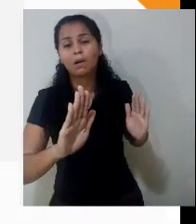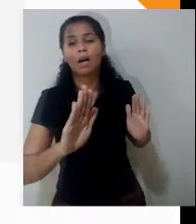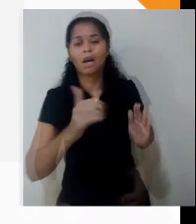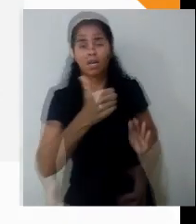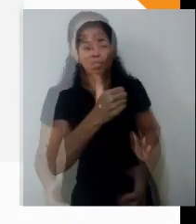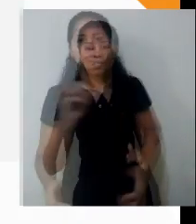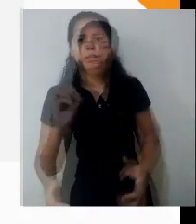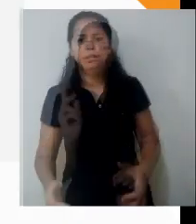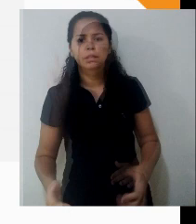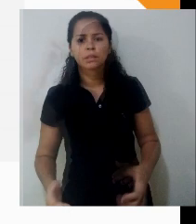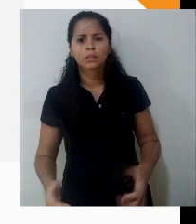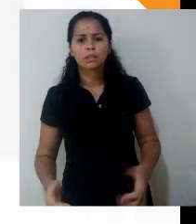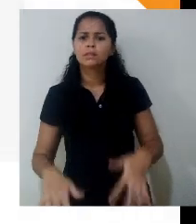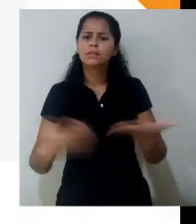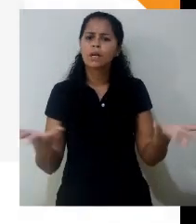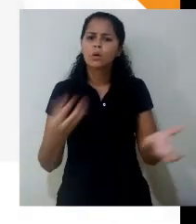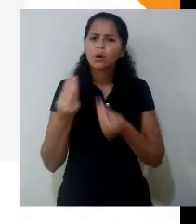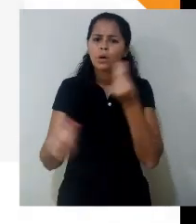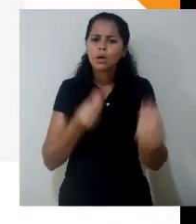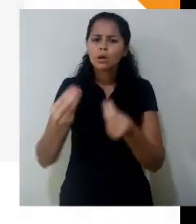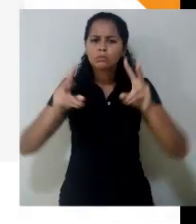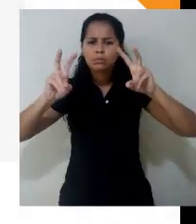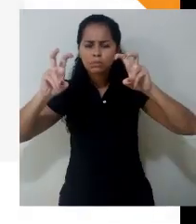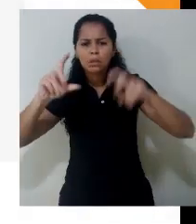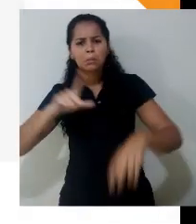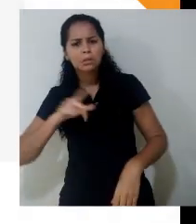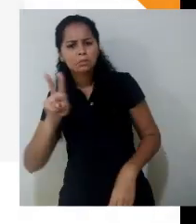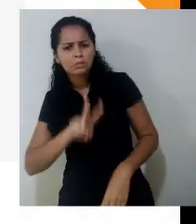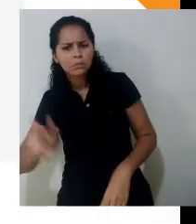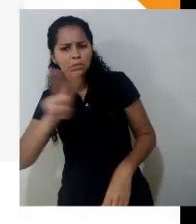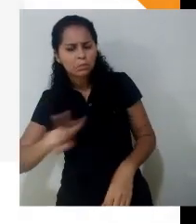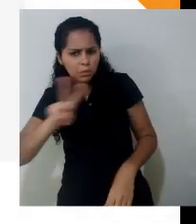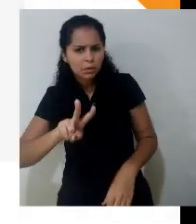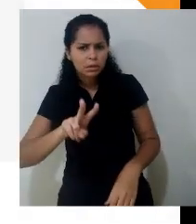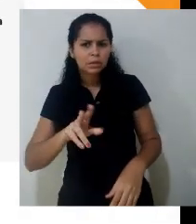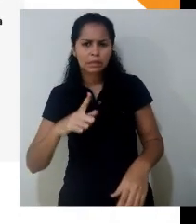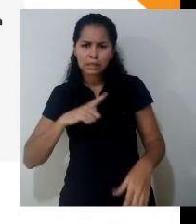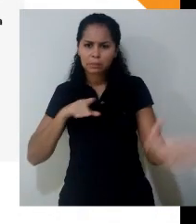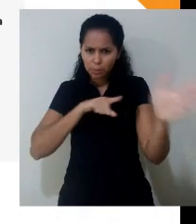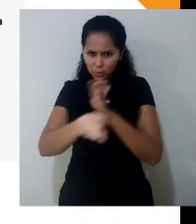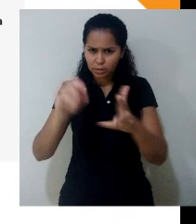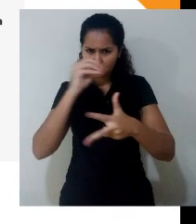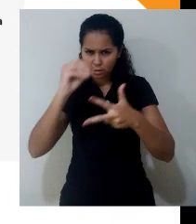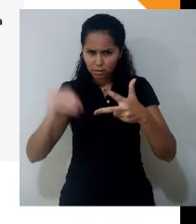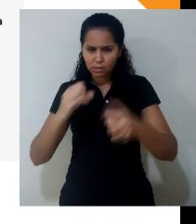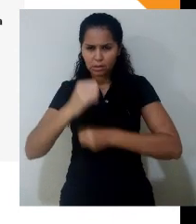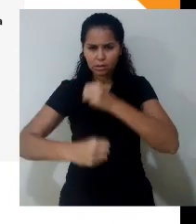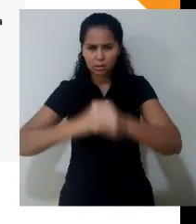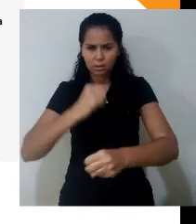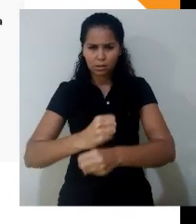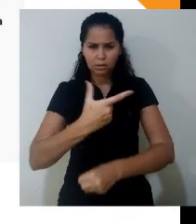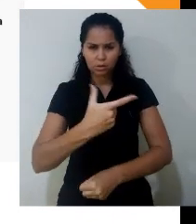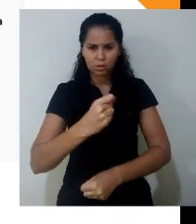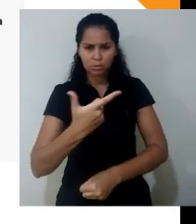conversão. E como esse assunto ele pode ser cobrado em vestibulares? Bom, eu trouxe aqui uma questão do Enem de 2012